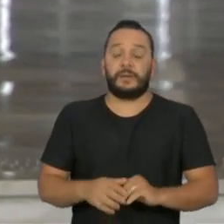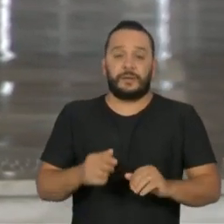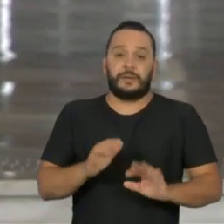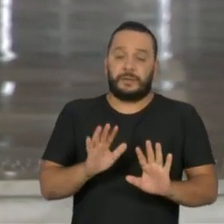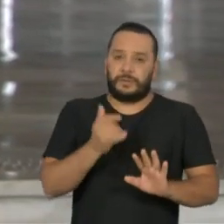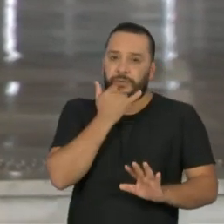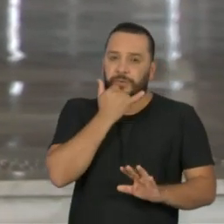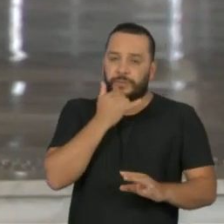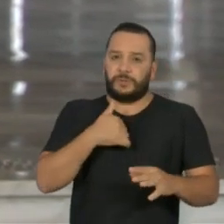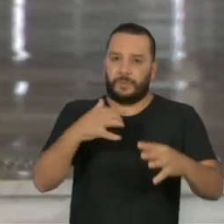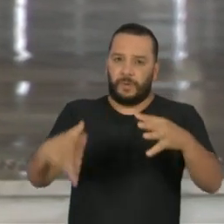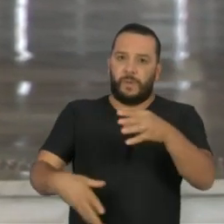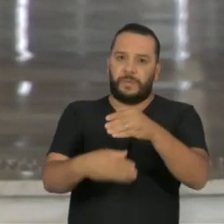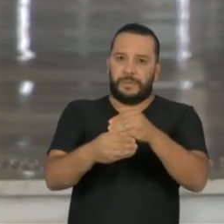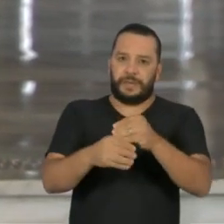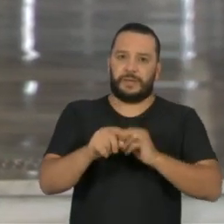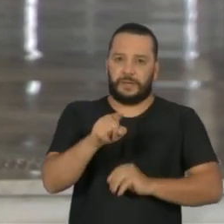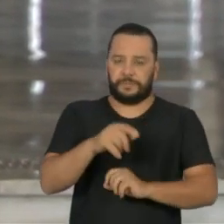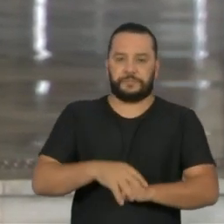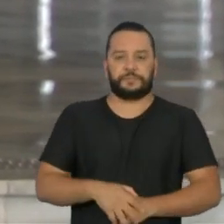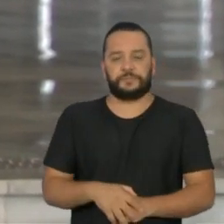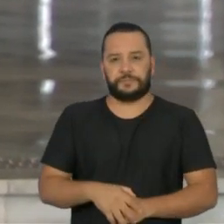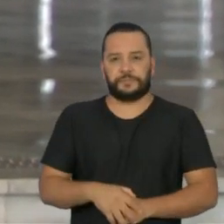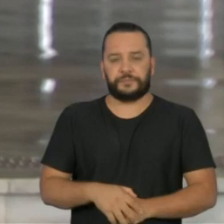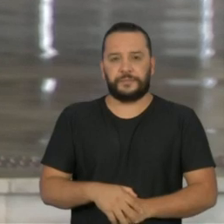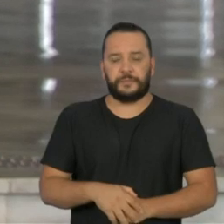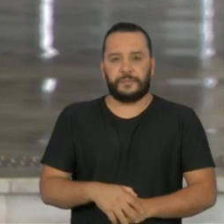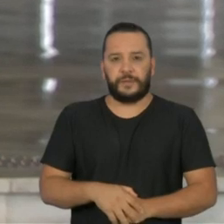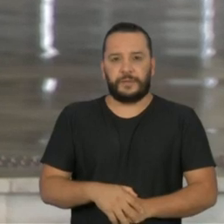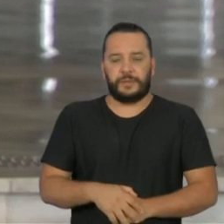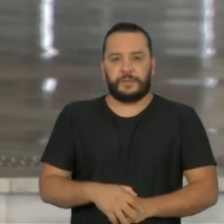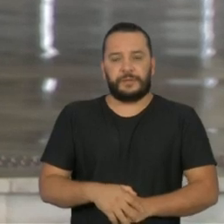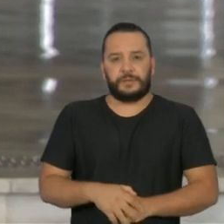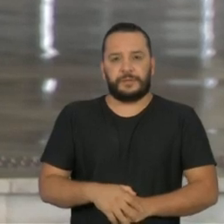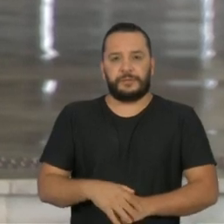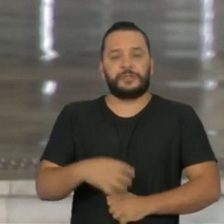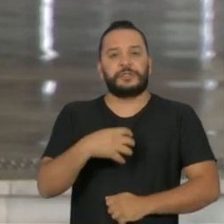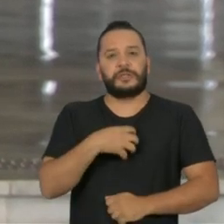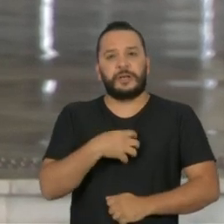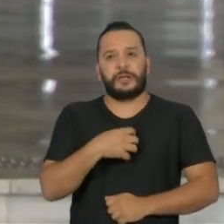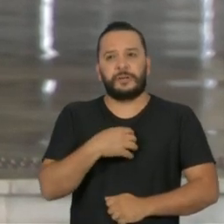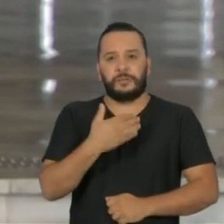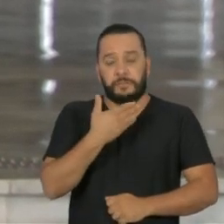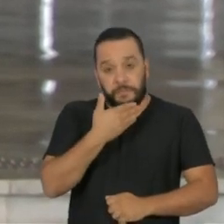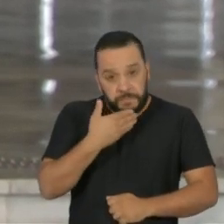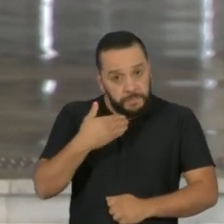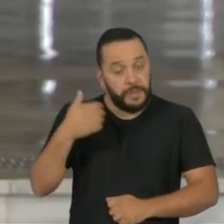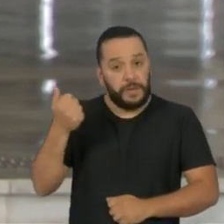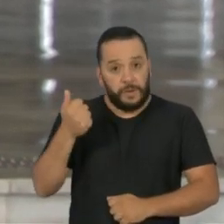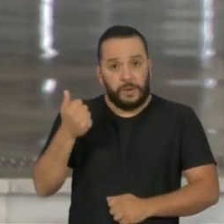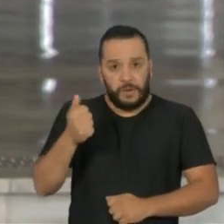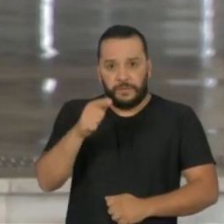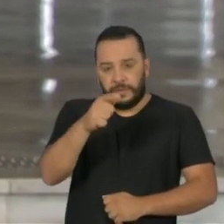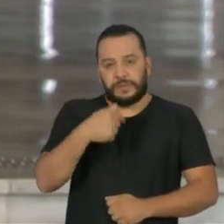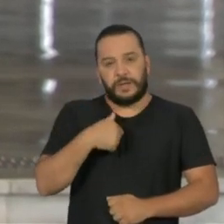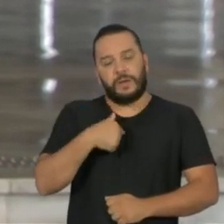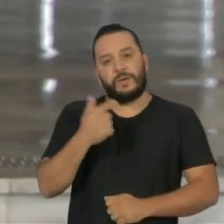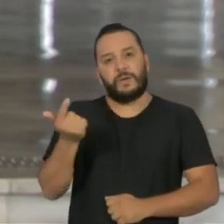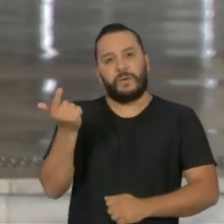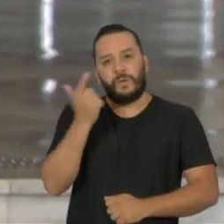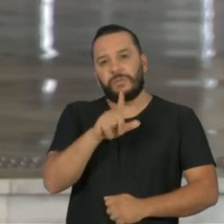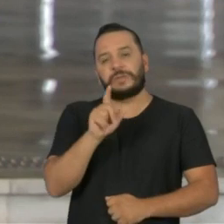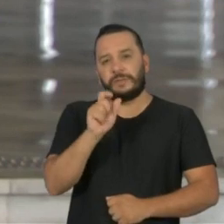para complementar, a forma mais eficiente, aliás, eficaz, que você teria